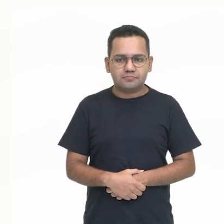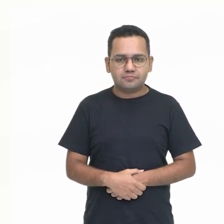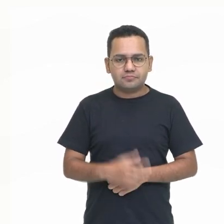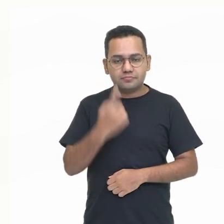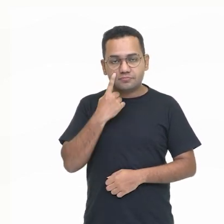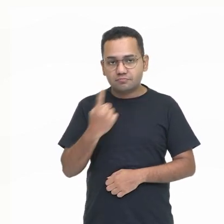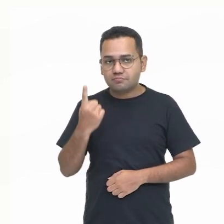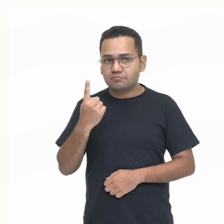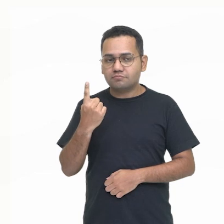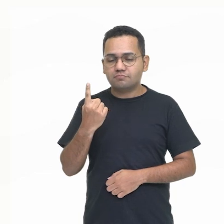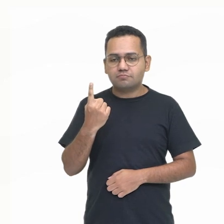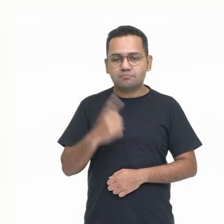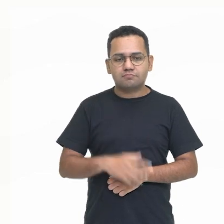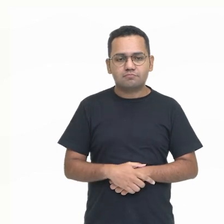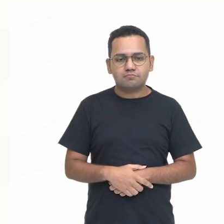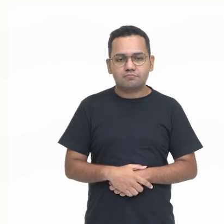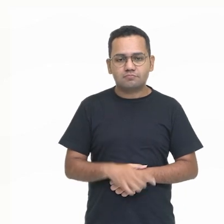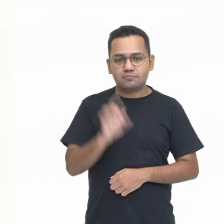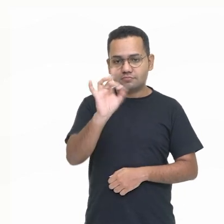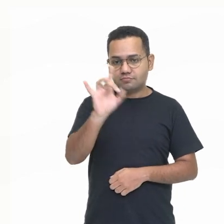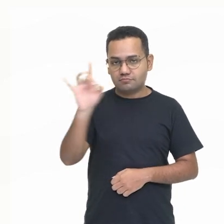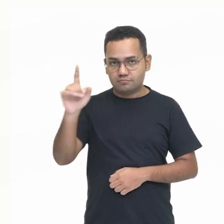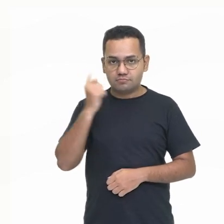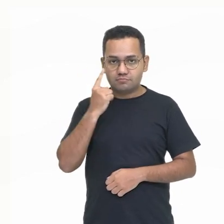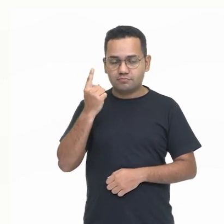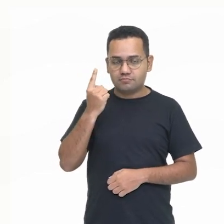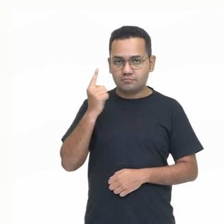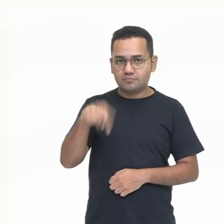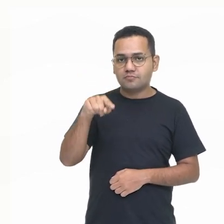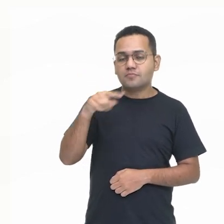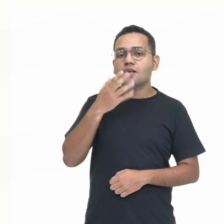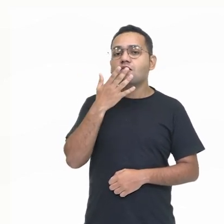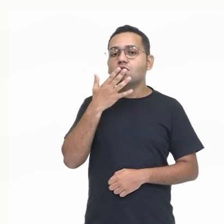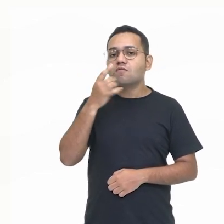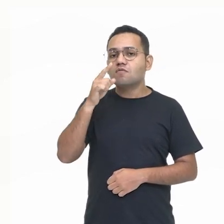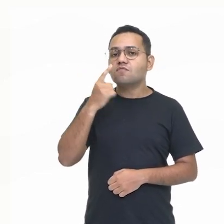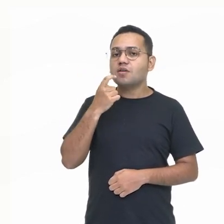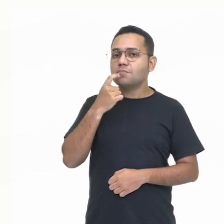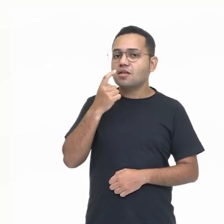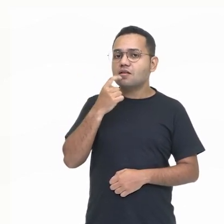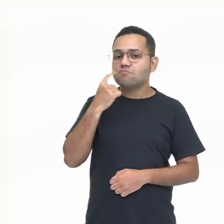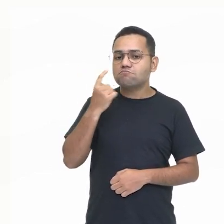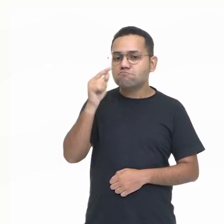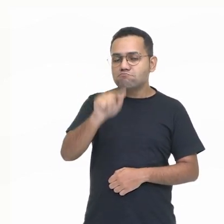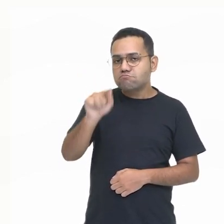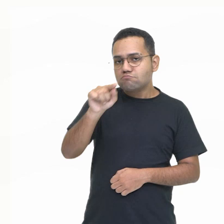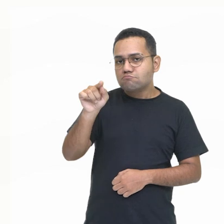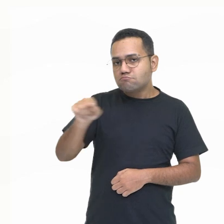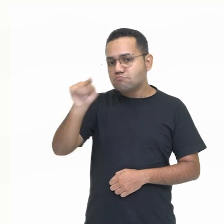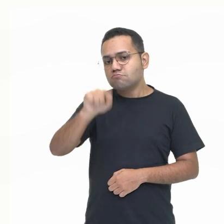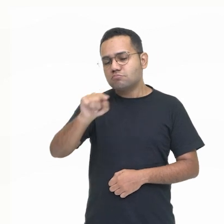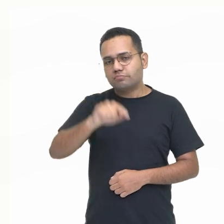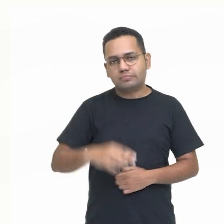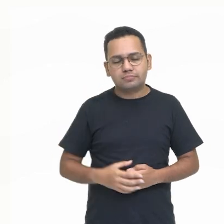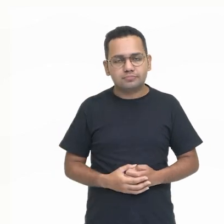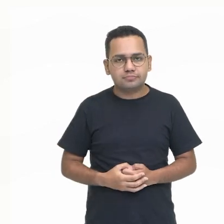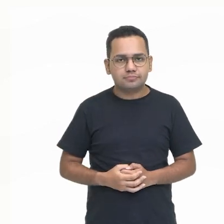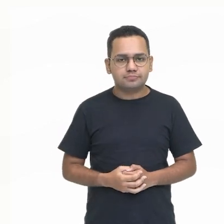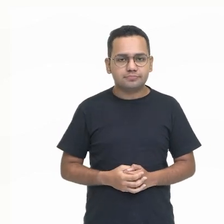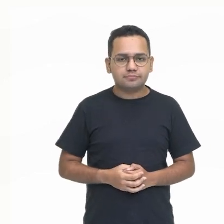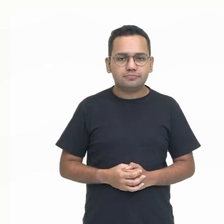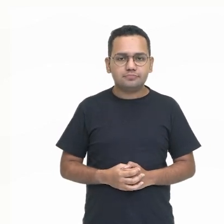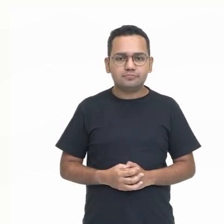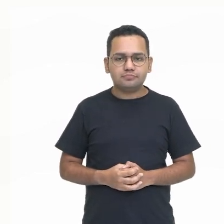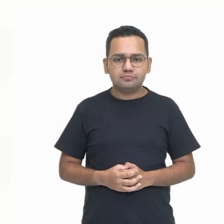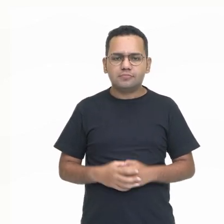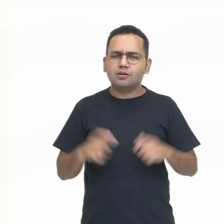dos 2 tipos de prato quente e dos 3 tipos de sobremesa, né? Eu poderia aqui formar todo